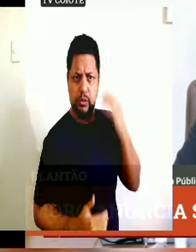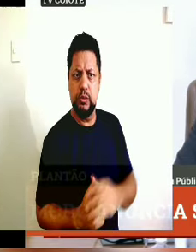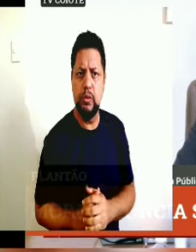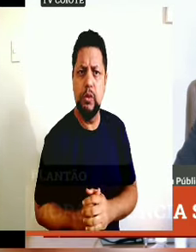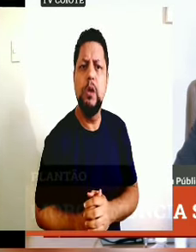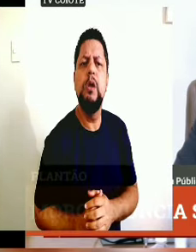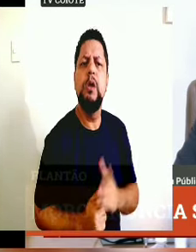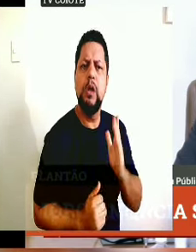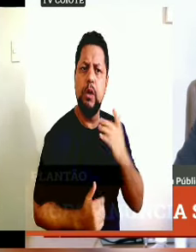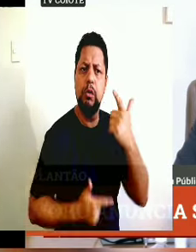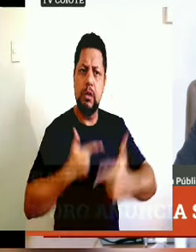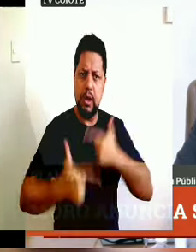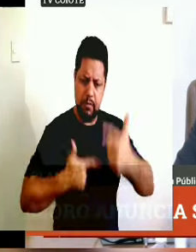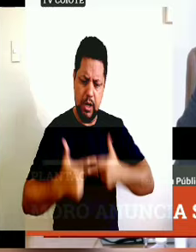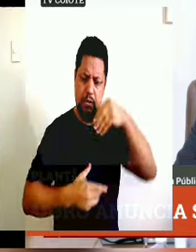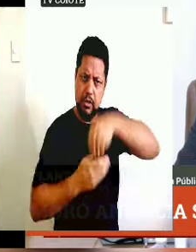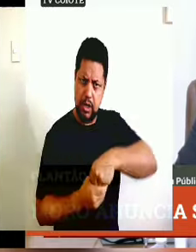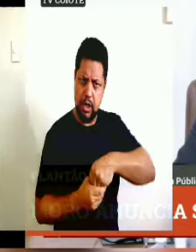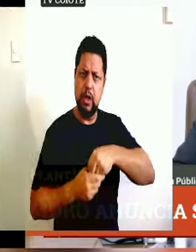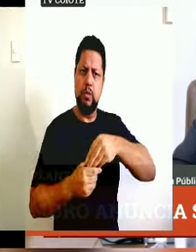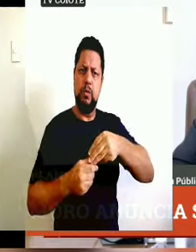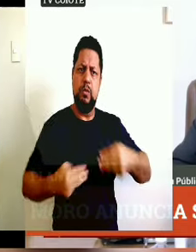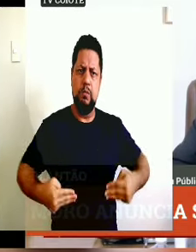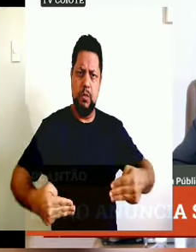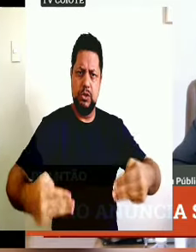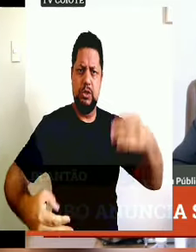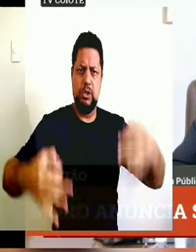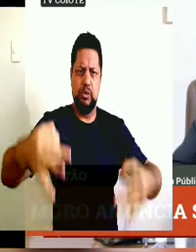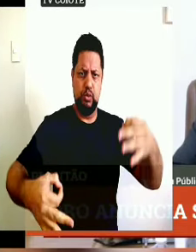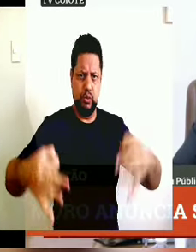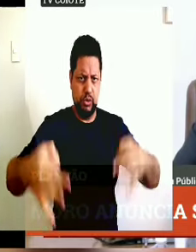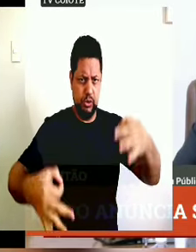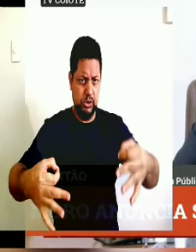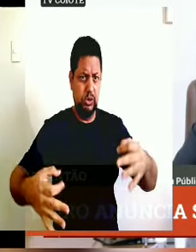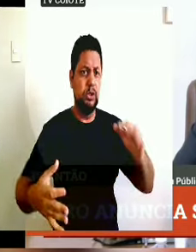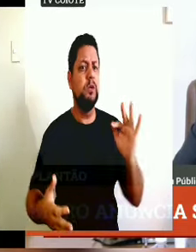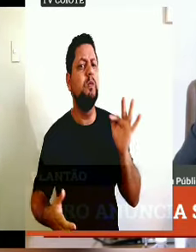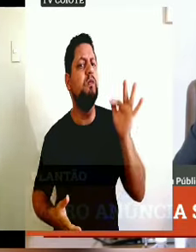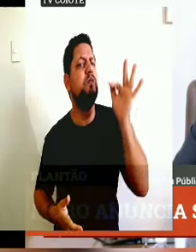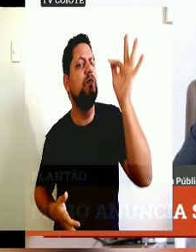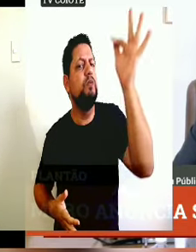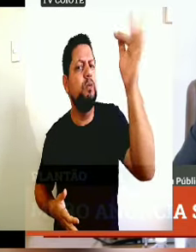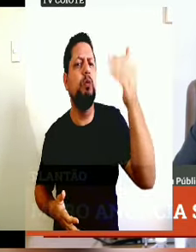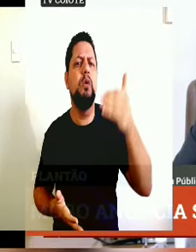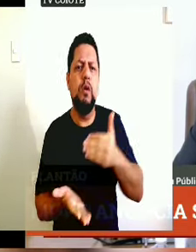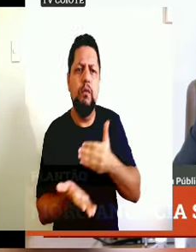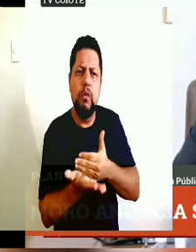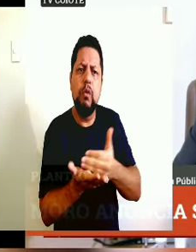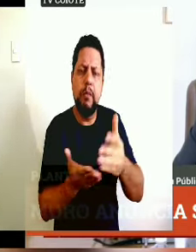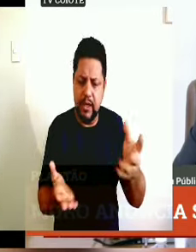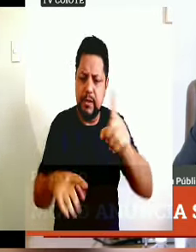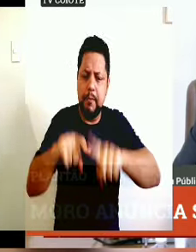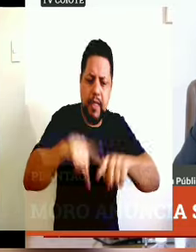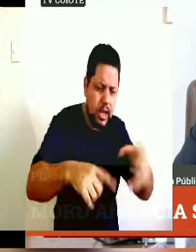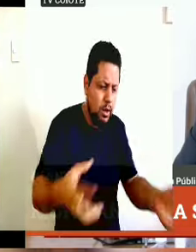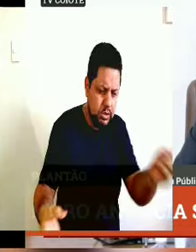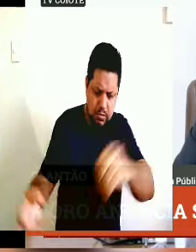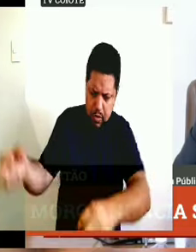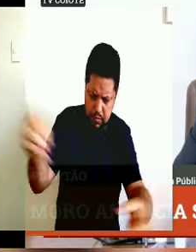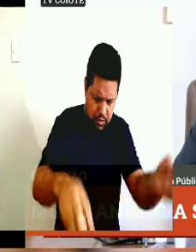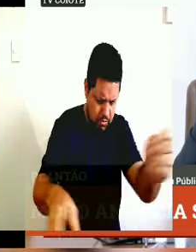me encontro aqui dentro do Ministério da Justiça. Ou no futuro, eu vou começar a empacotar minhas coisas e